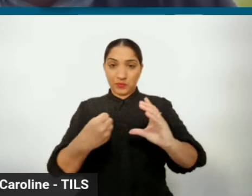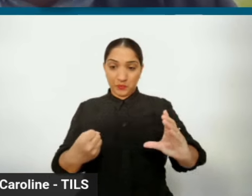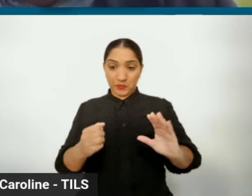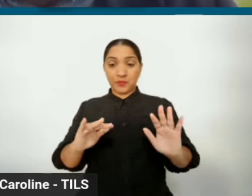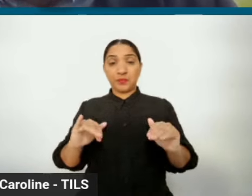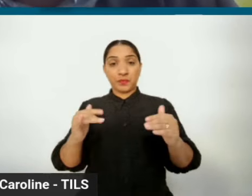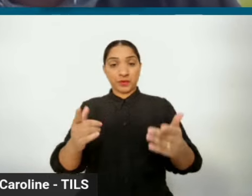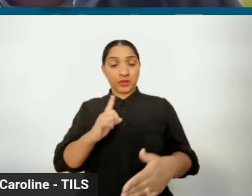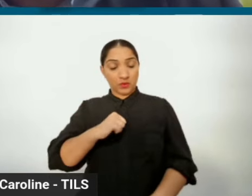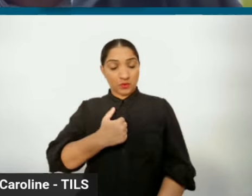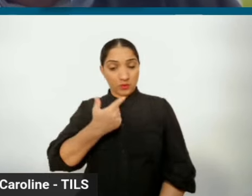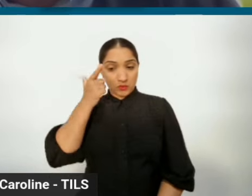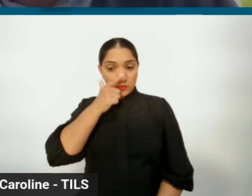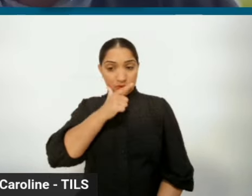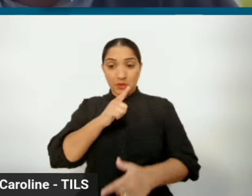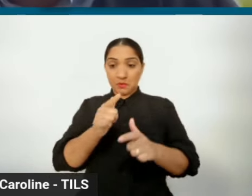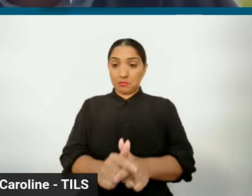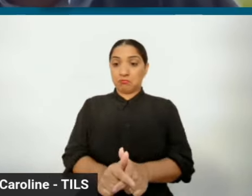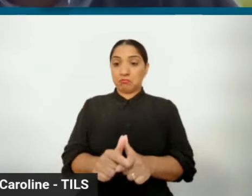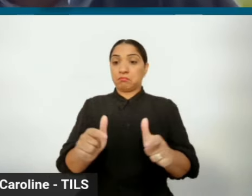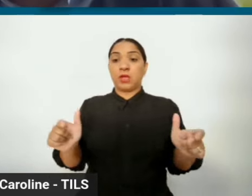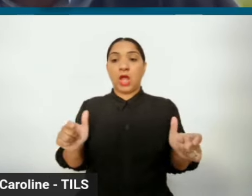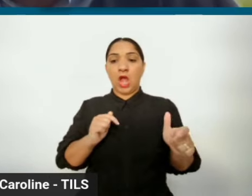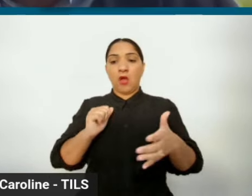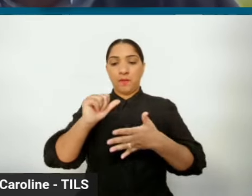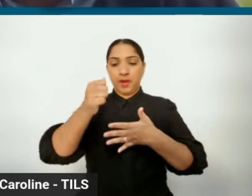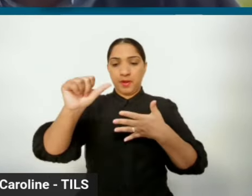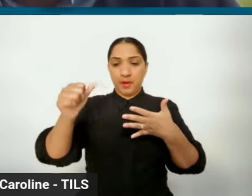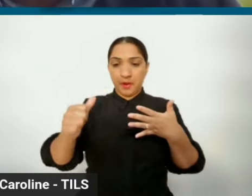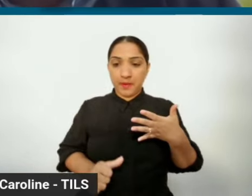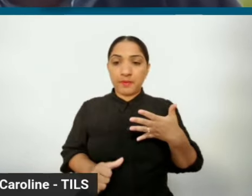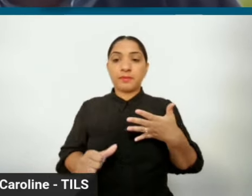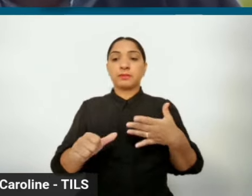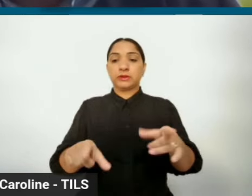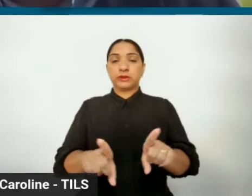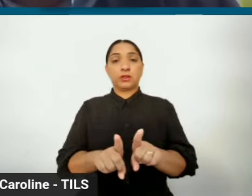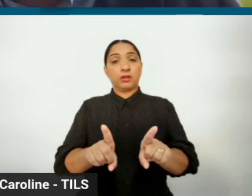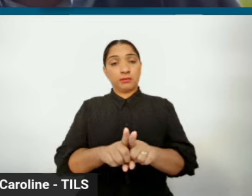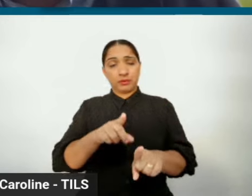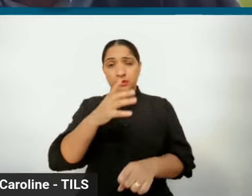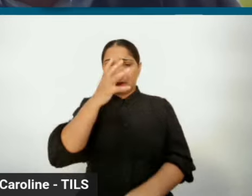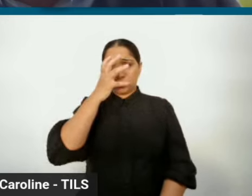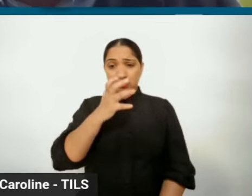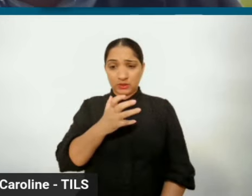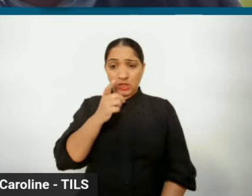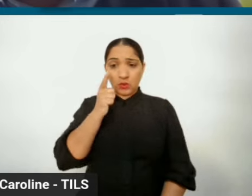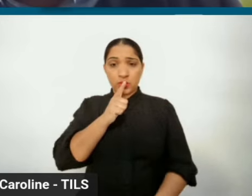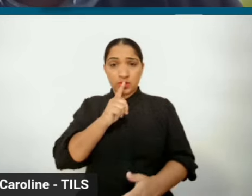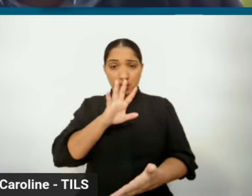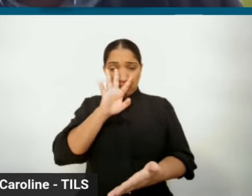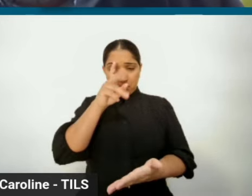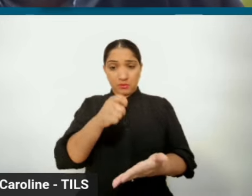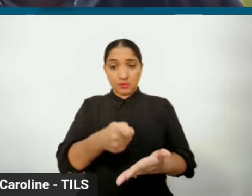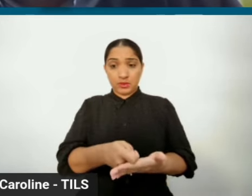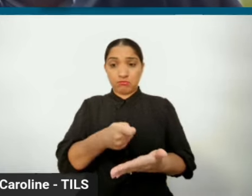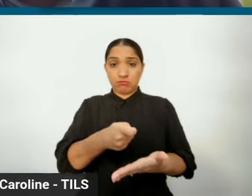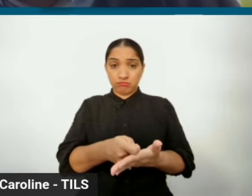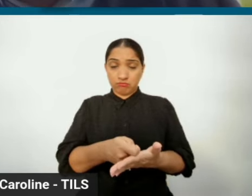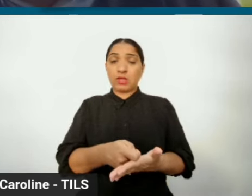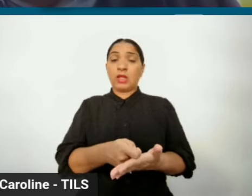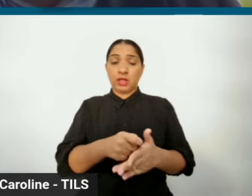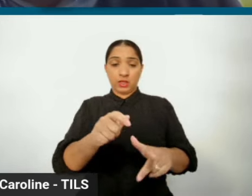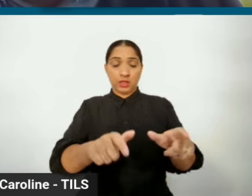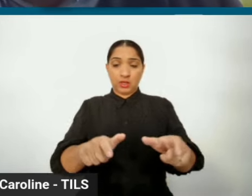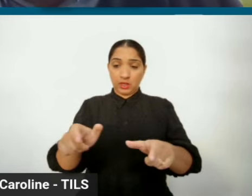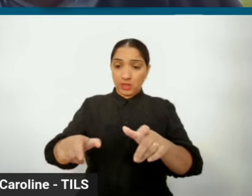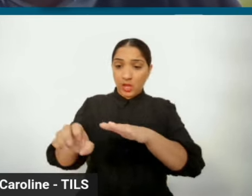tivemos uma maior fiscalização, um maior rigor na cobrança das